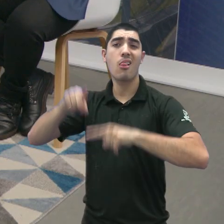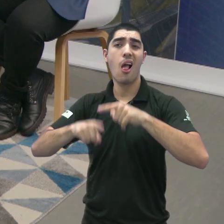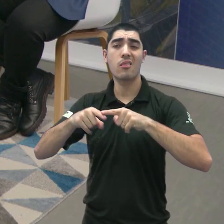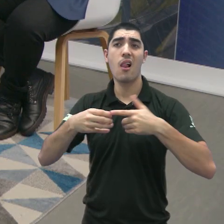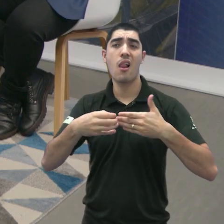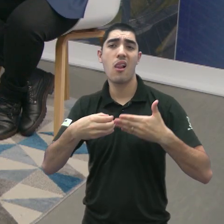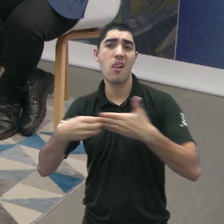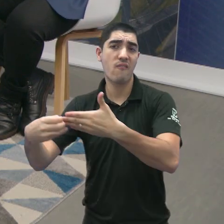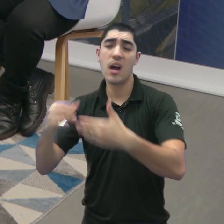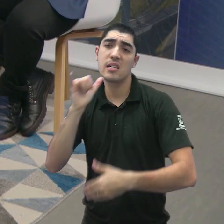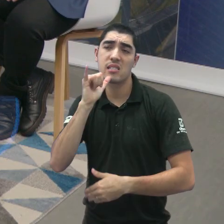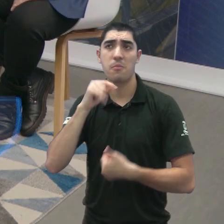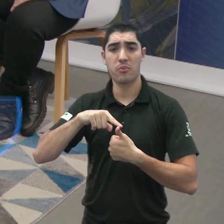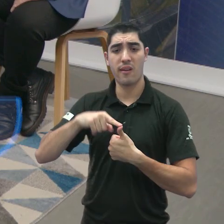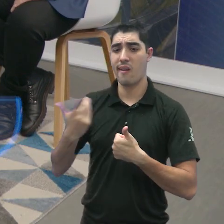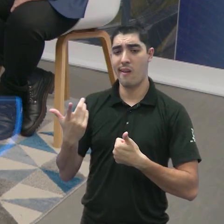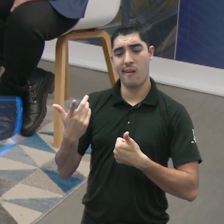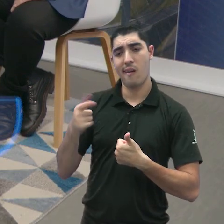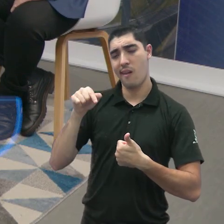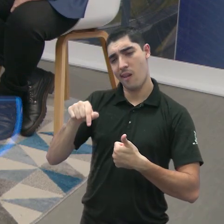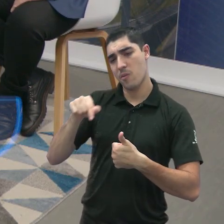pesadas, como minério, grãos?